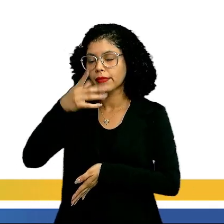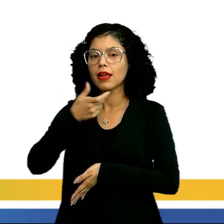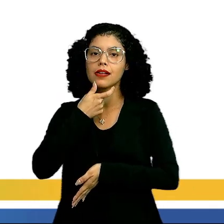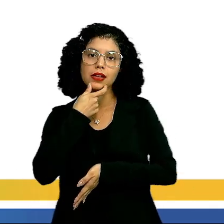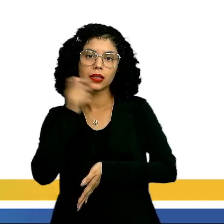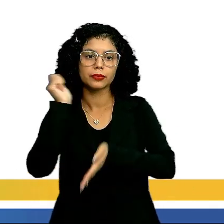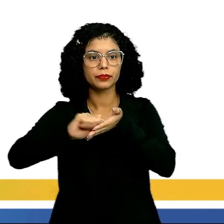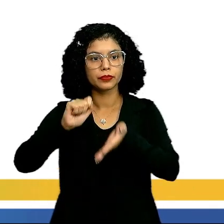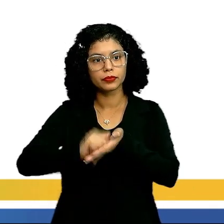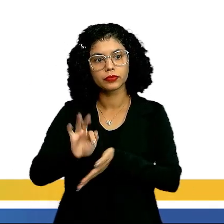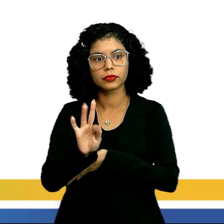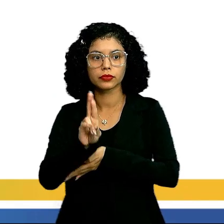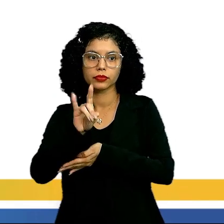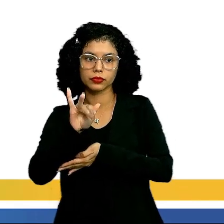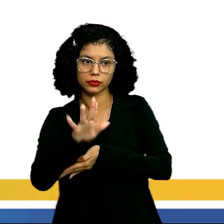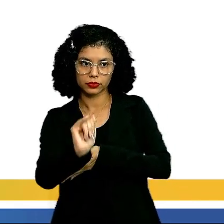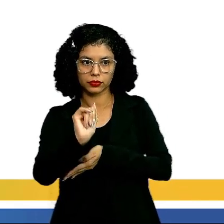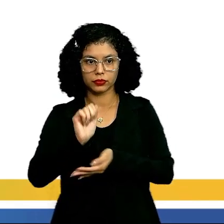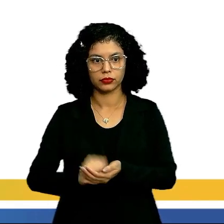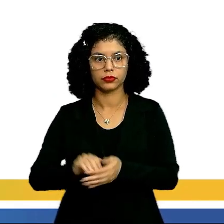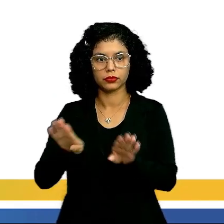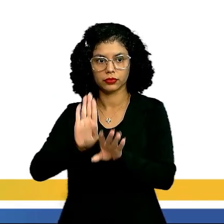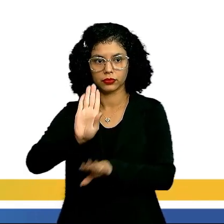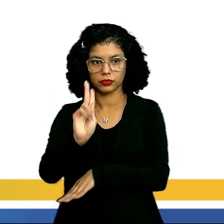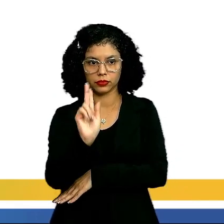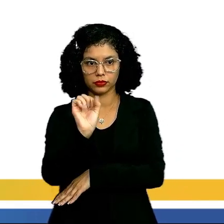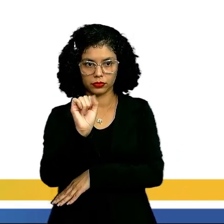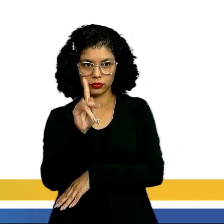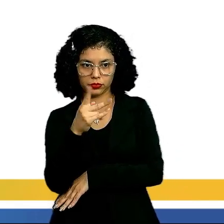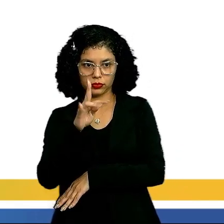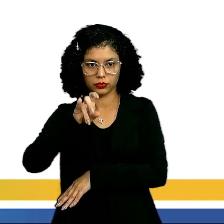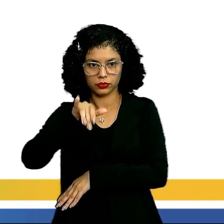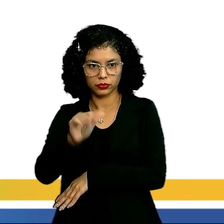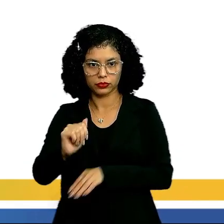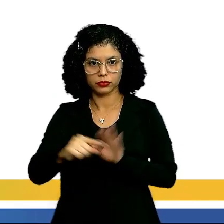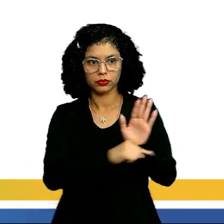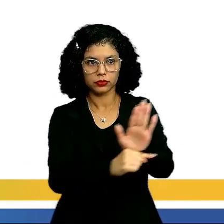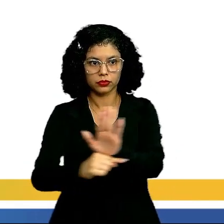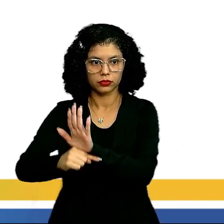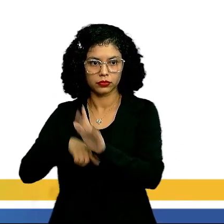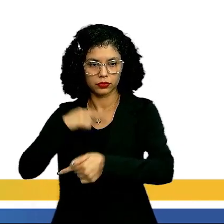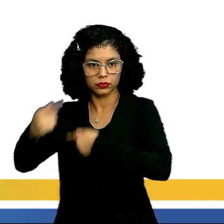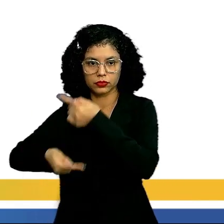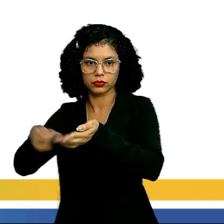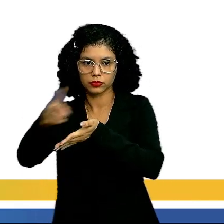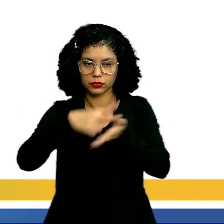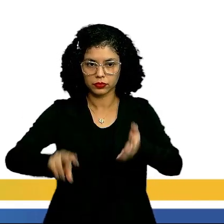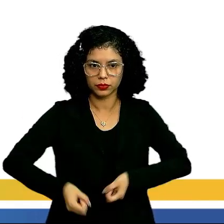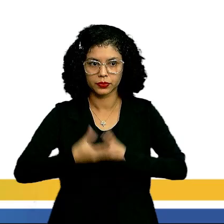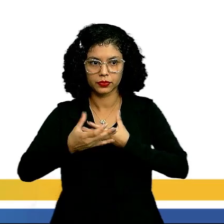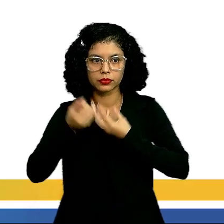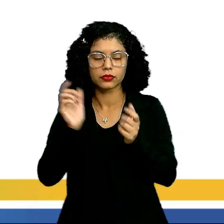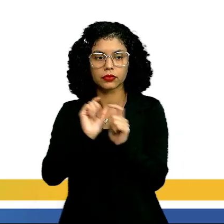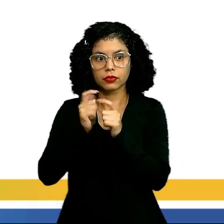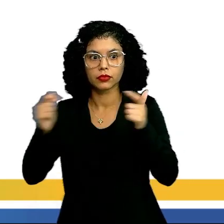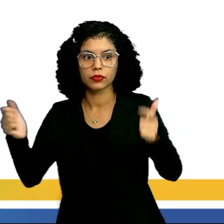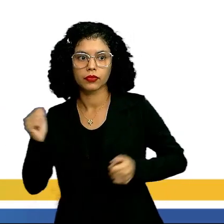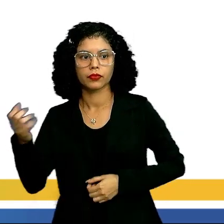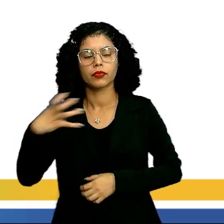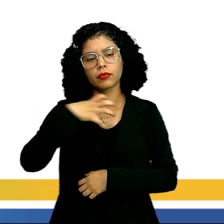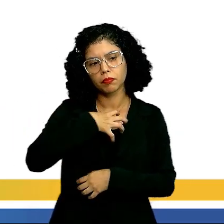como Byron e Shelley, os representantes dessa geração liam uma poesia que exaltava